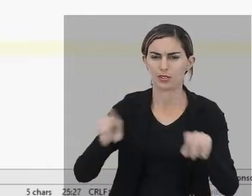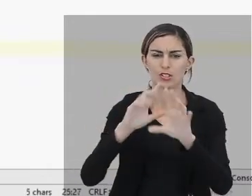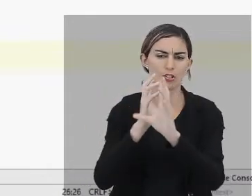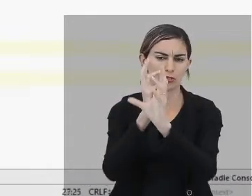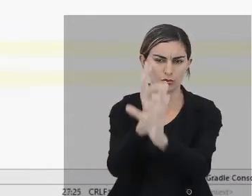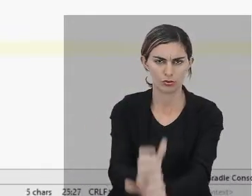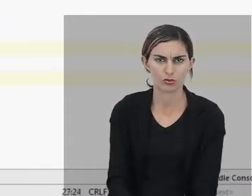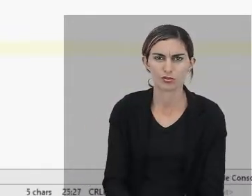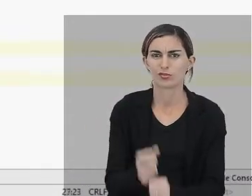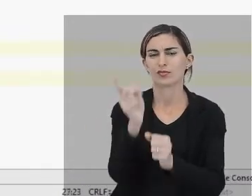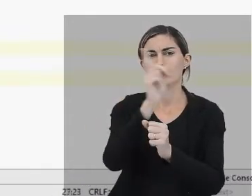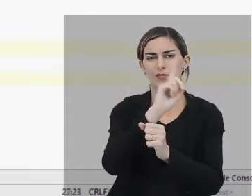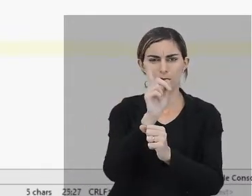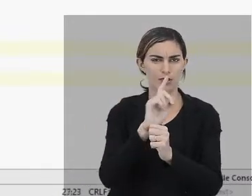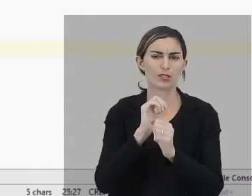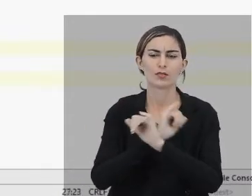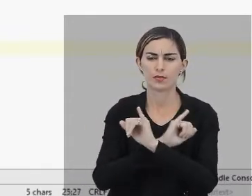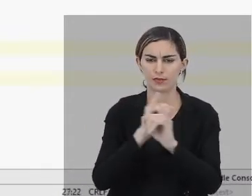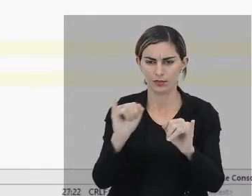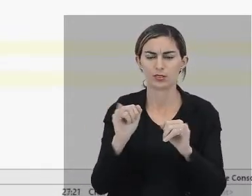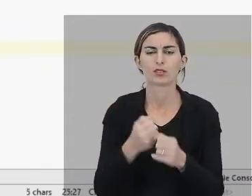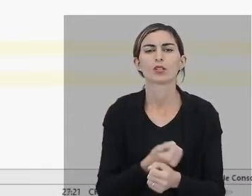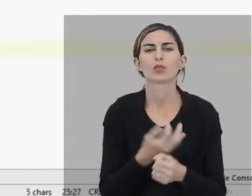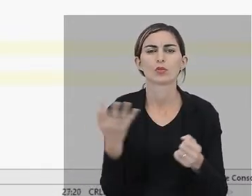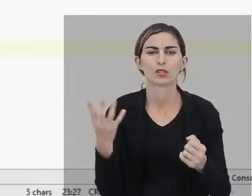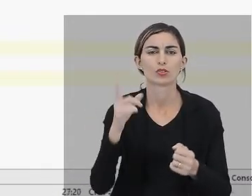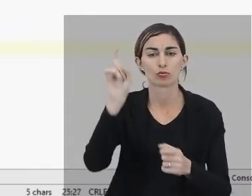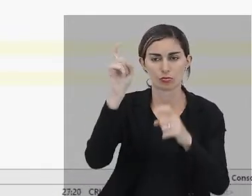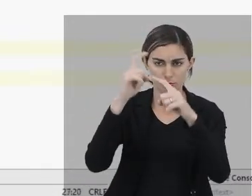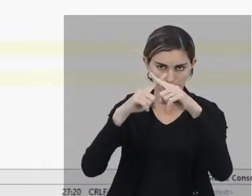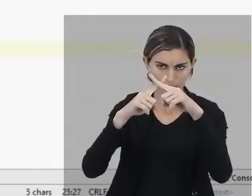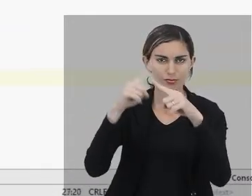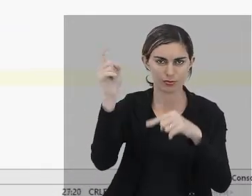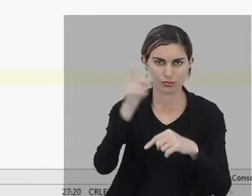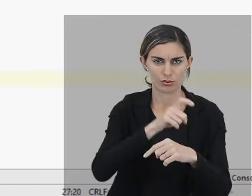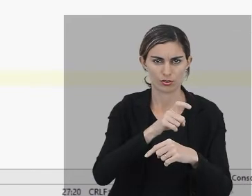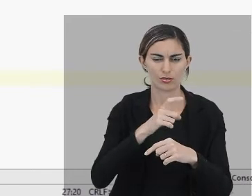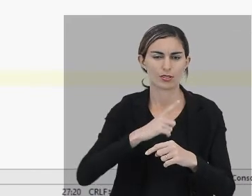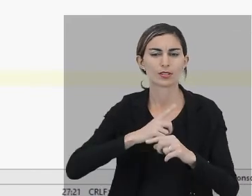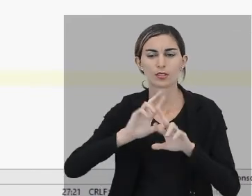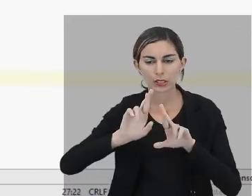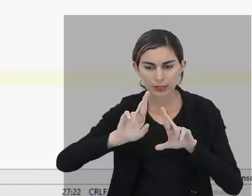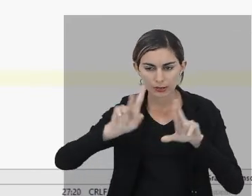precisar somar e vamos dizer que enquanto x for